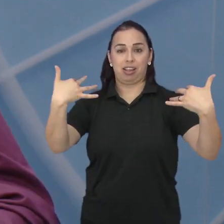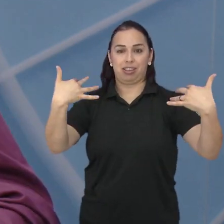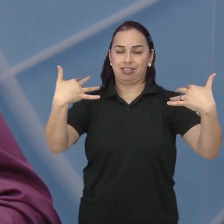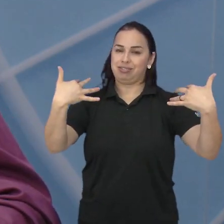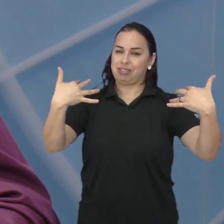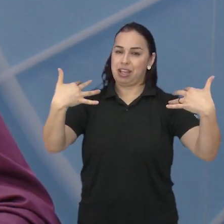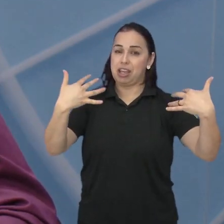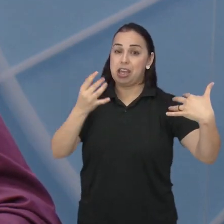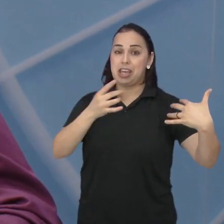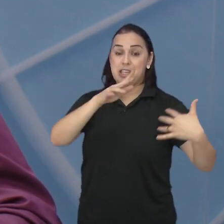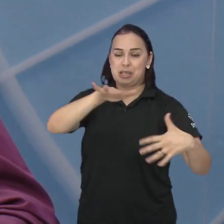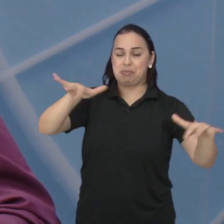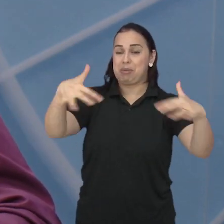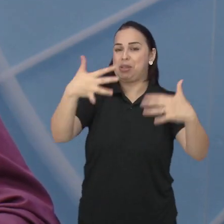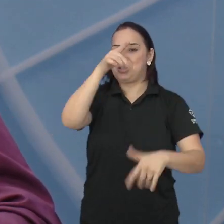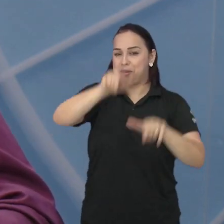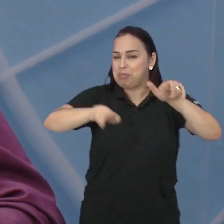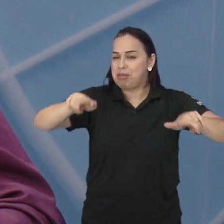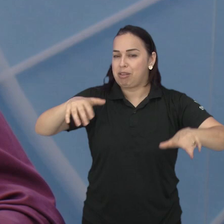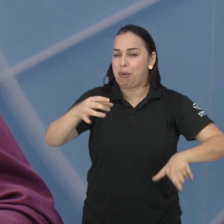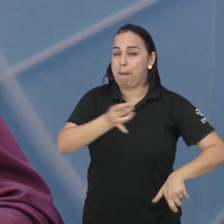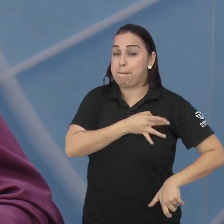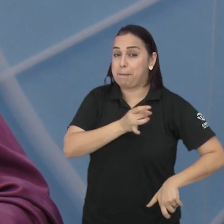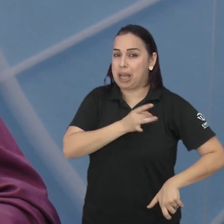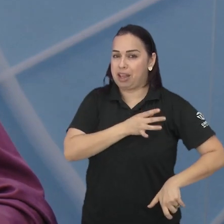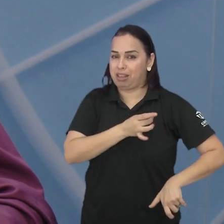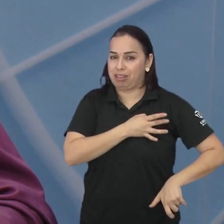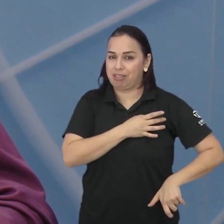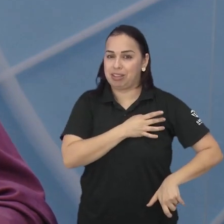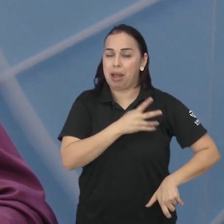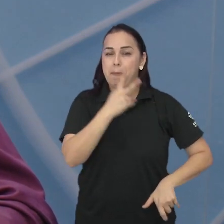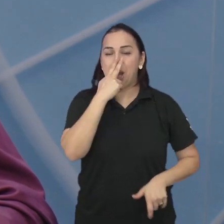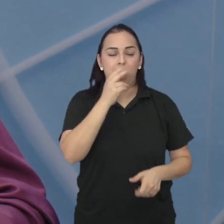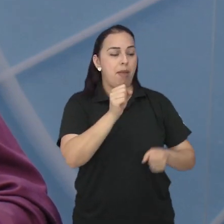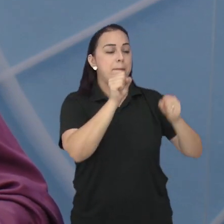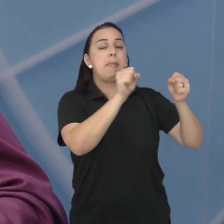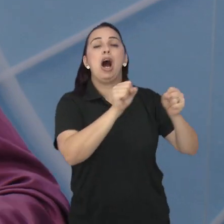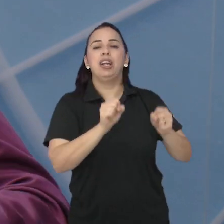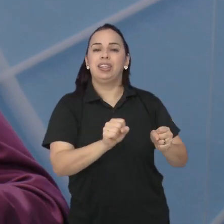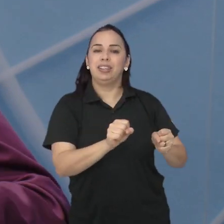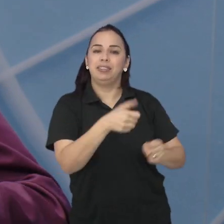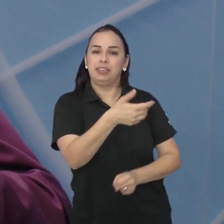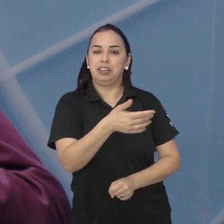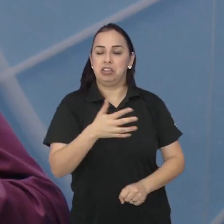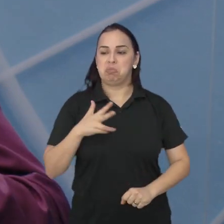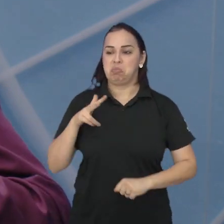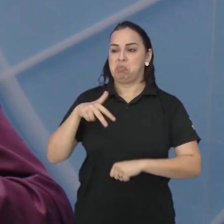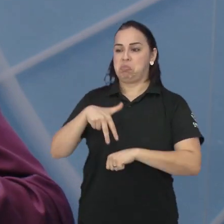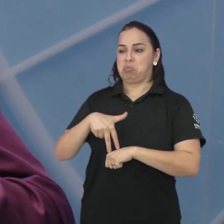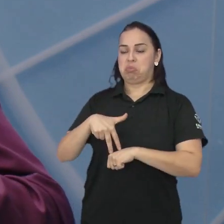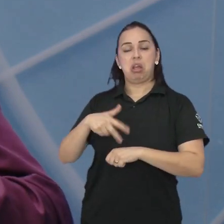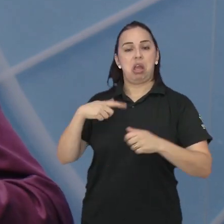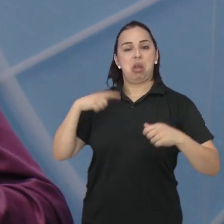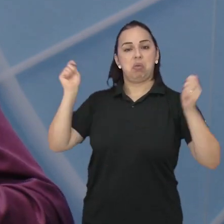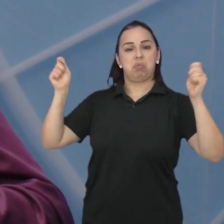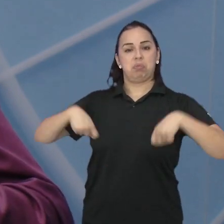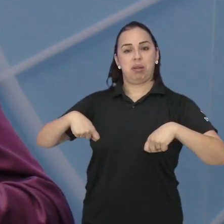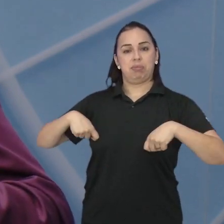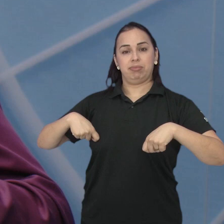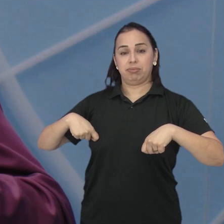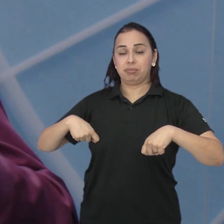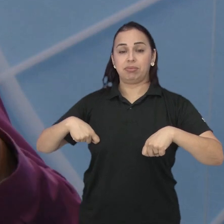temido, que eu acho que é pior ainda. Quando você dá esse poder ao jovem, né? Ele começa assim, não, eu tenho esse poder, eu